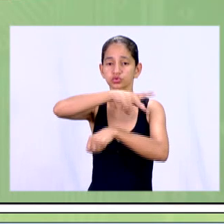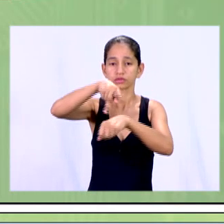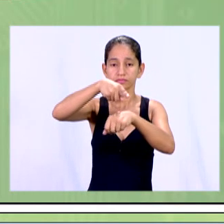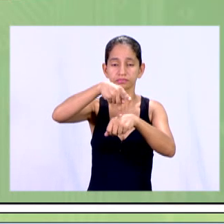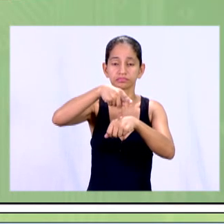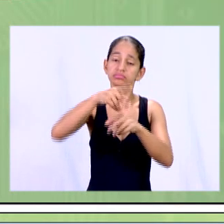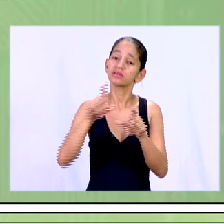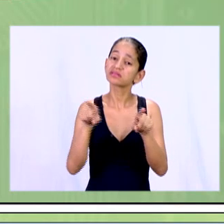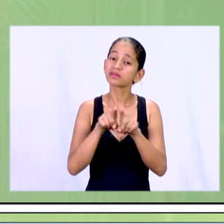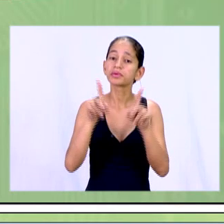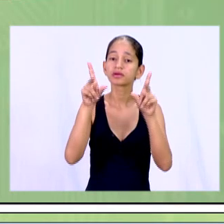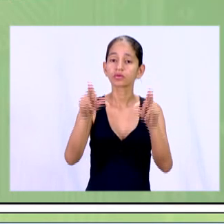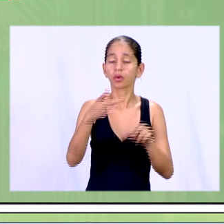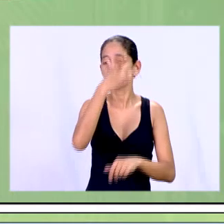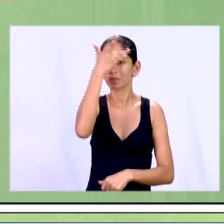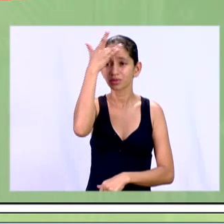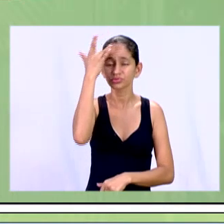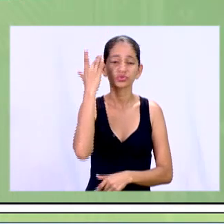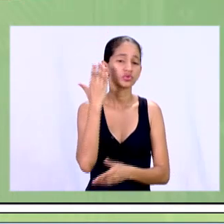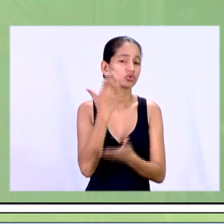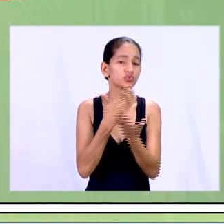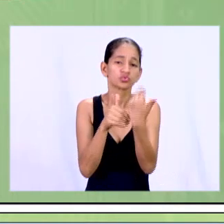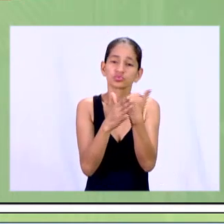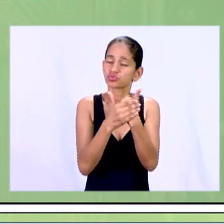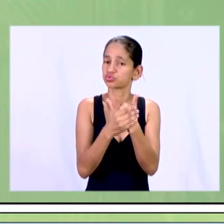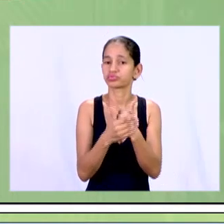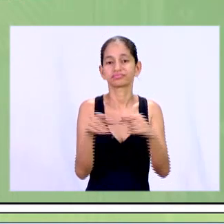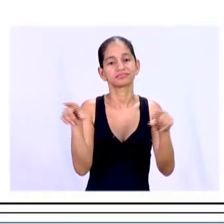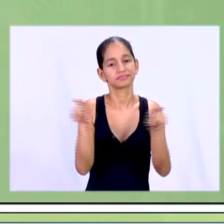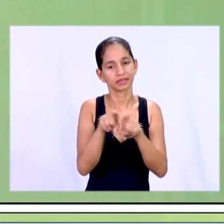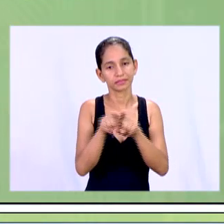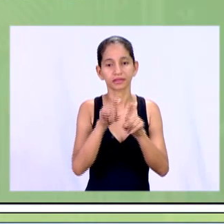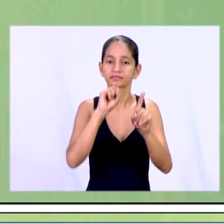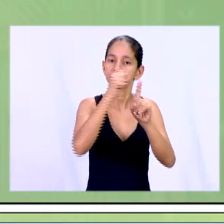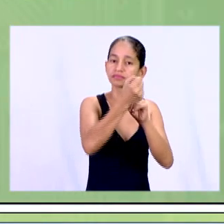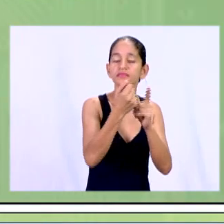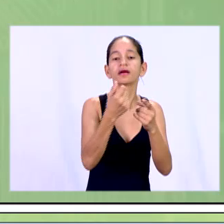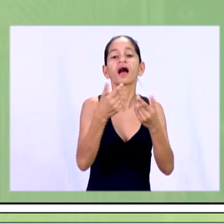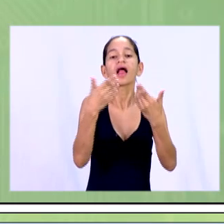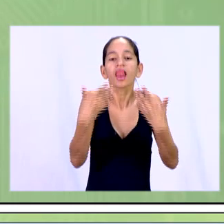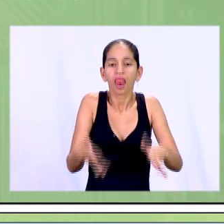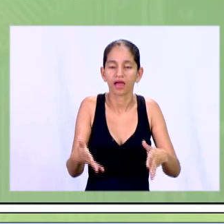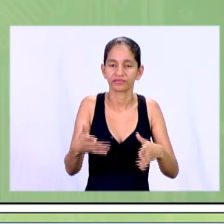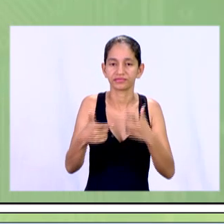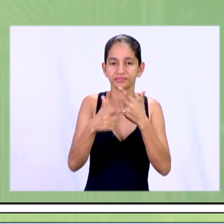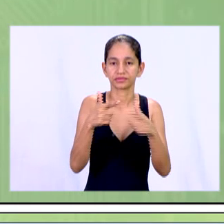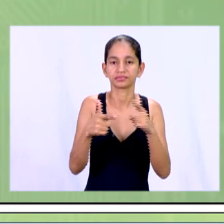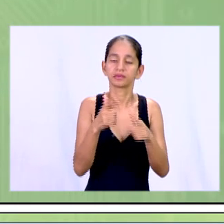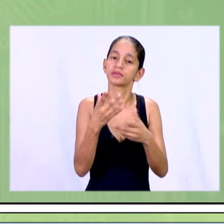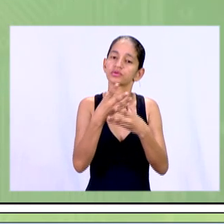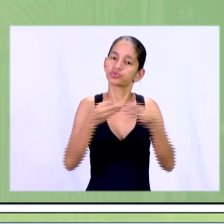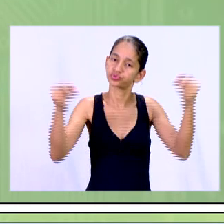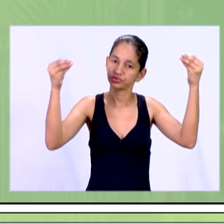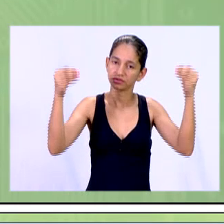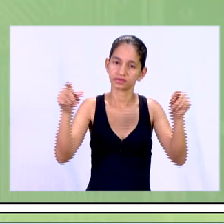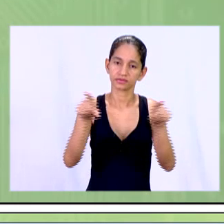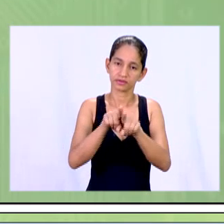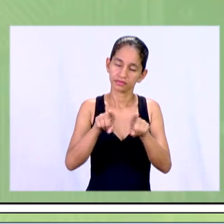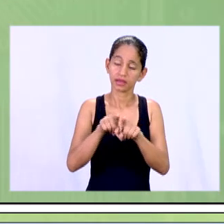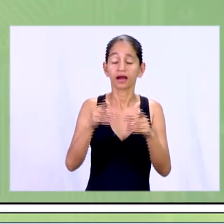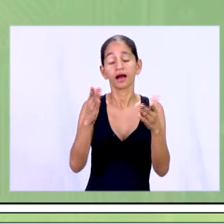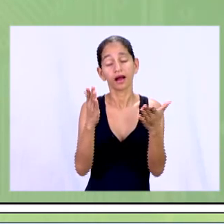nações. Eu acho que com isso a gente resolve muitos problemas sociais aí, né? Esses direitos humanos, eles passaram